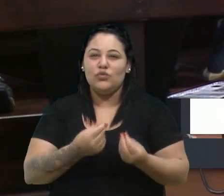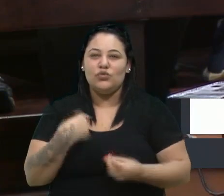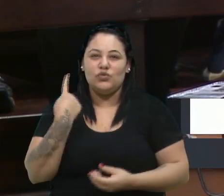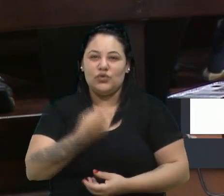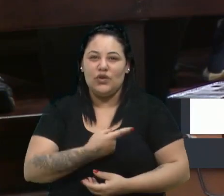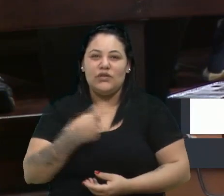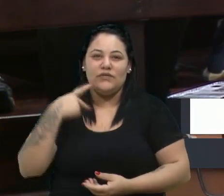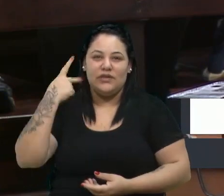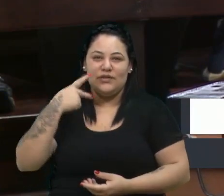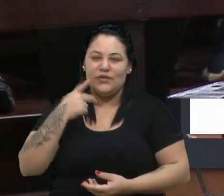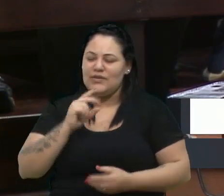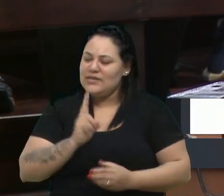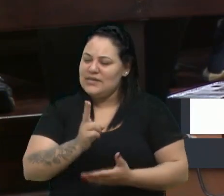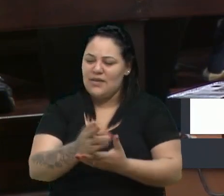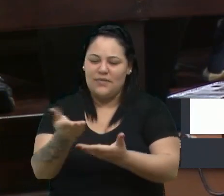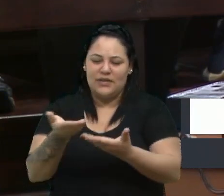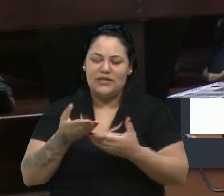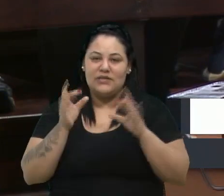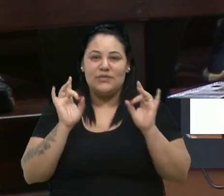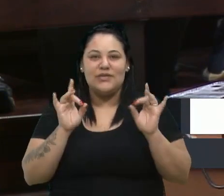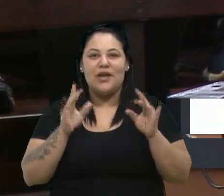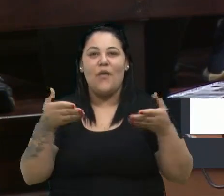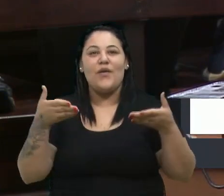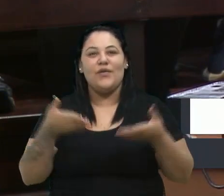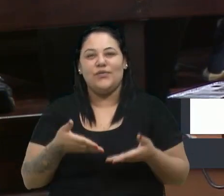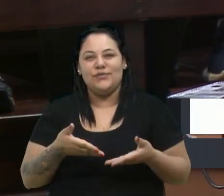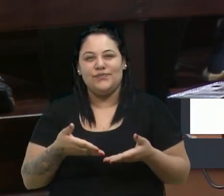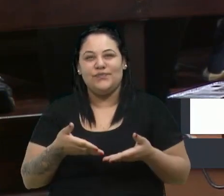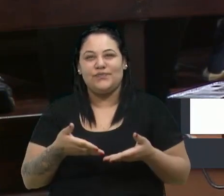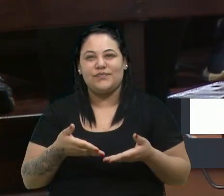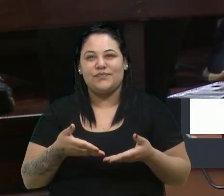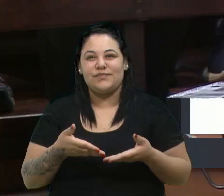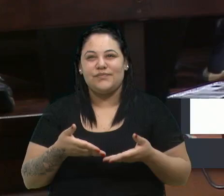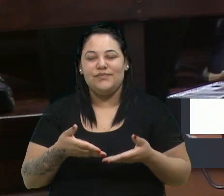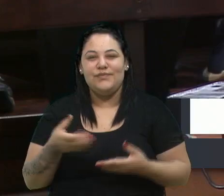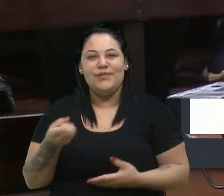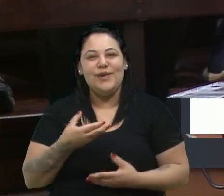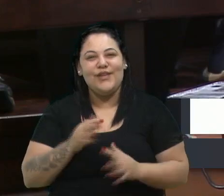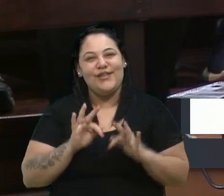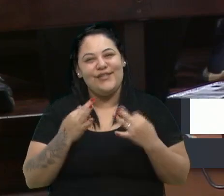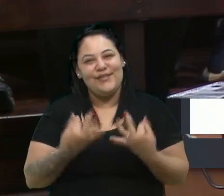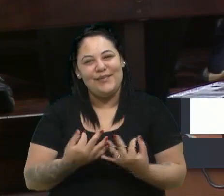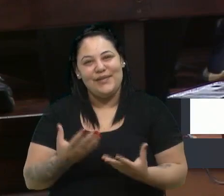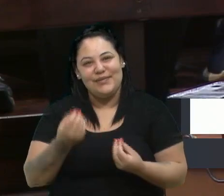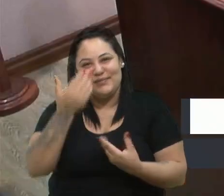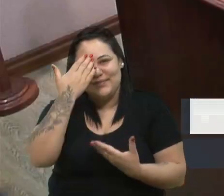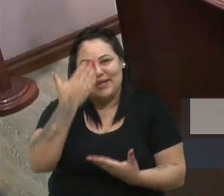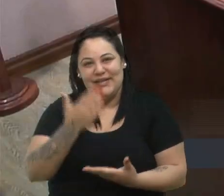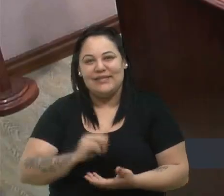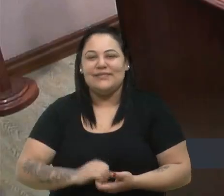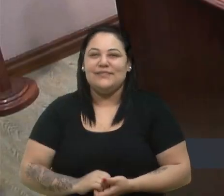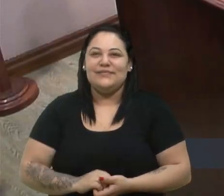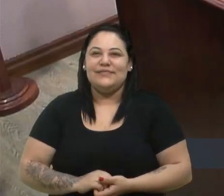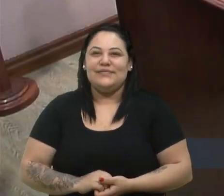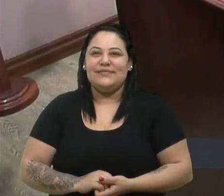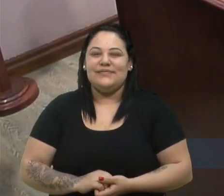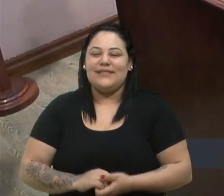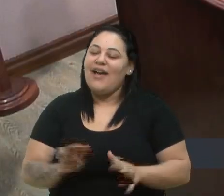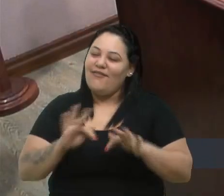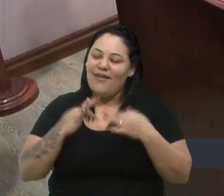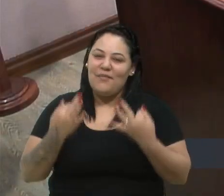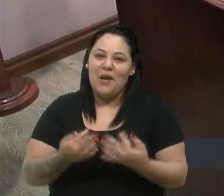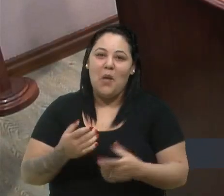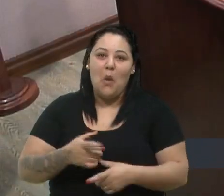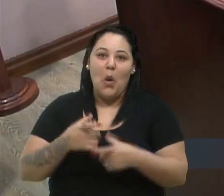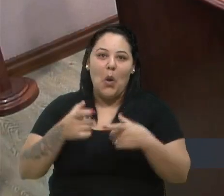dá uma atenção especial e hoje está, então, com essa nova família aí. Obrigado, vereador. Família crescendo, né? É isso aí.